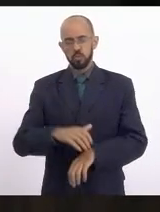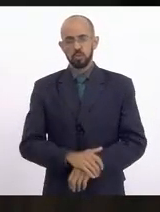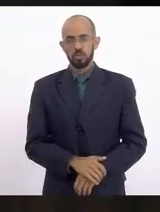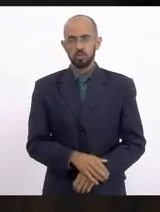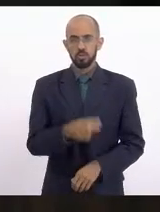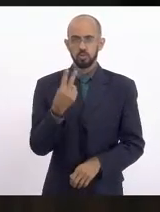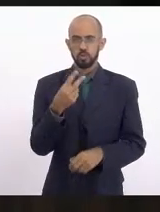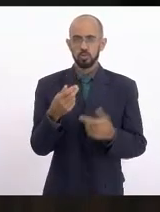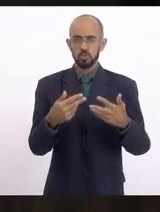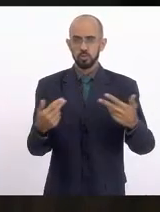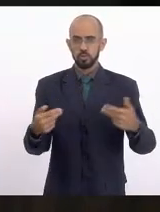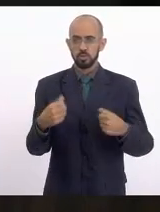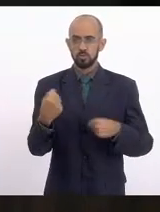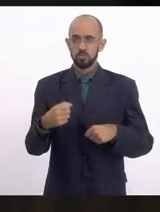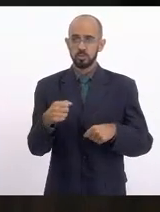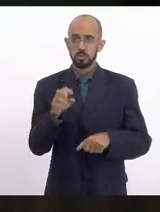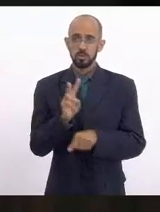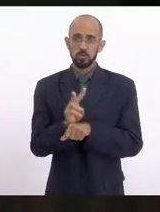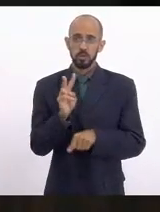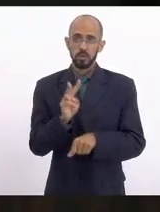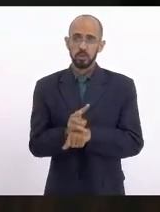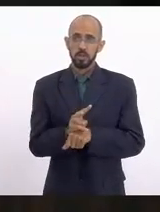casos que nós precisamos defender